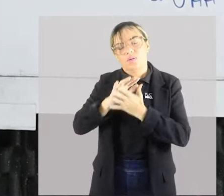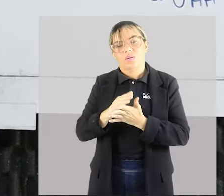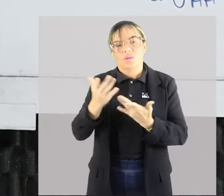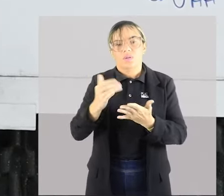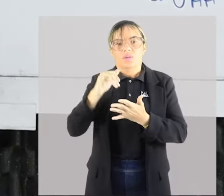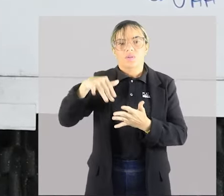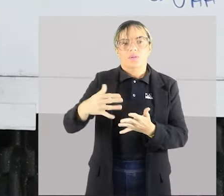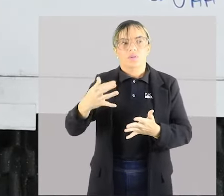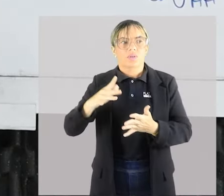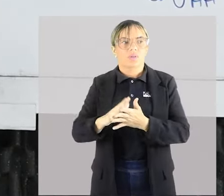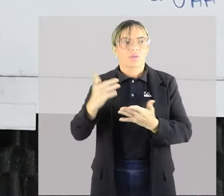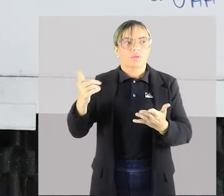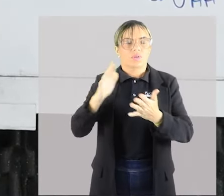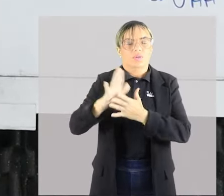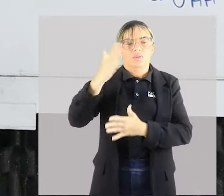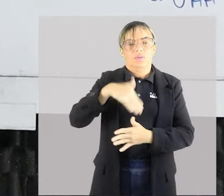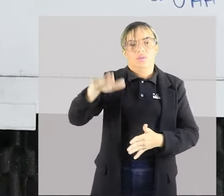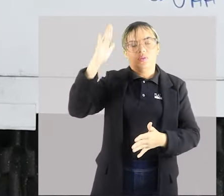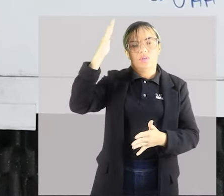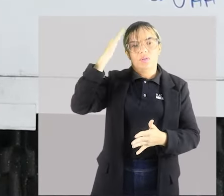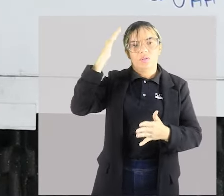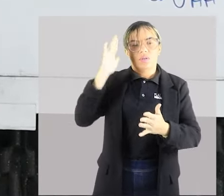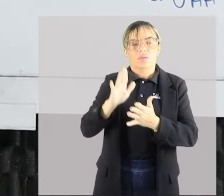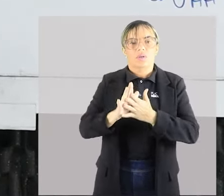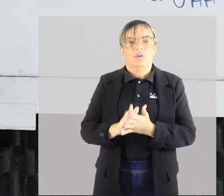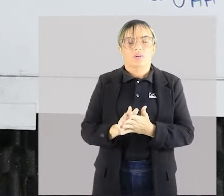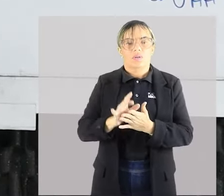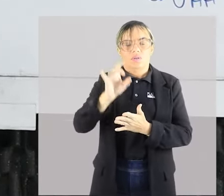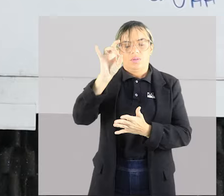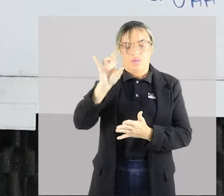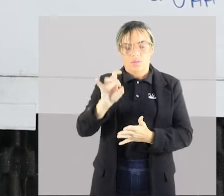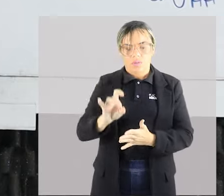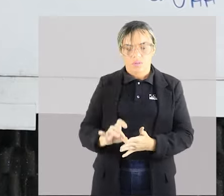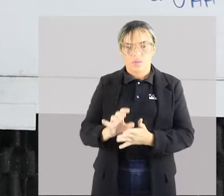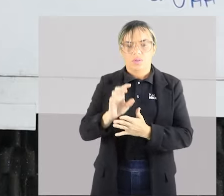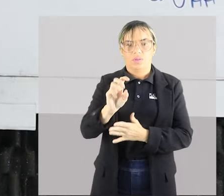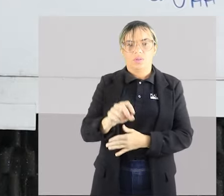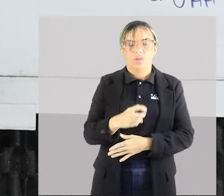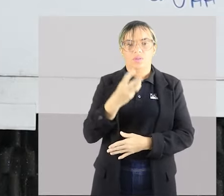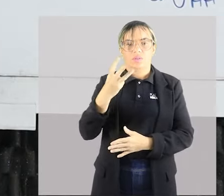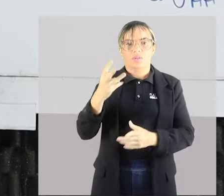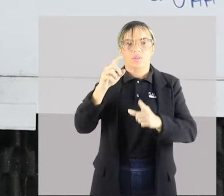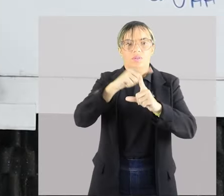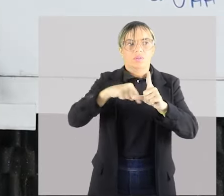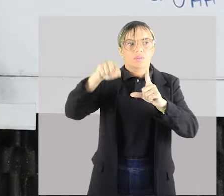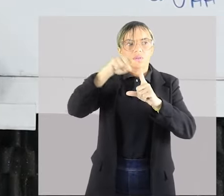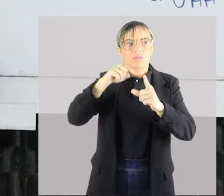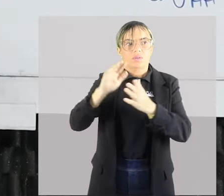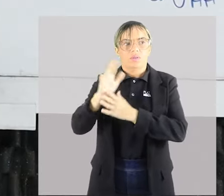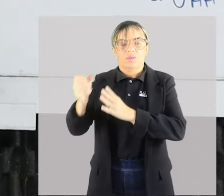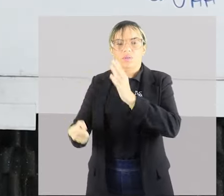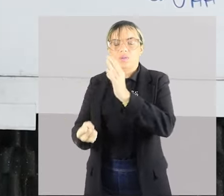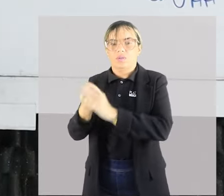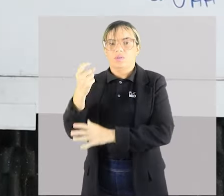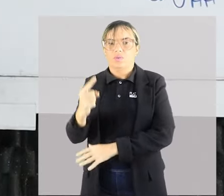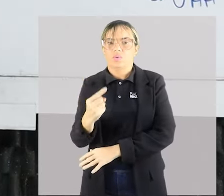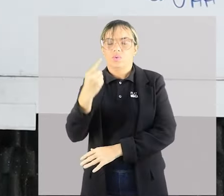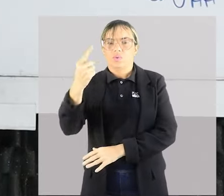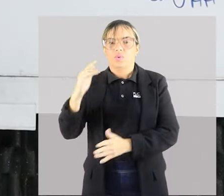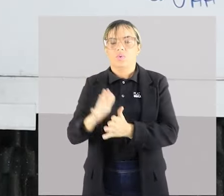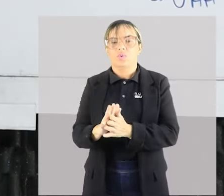entende que a cada trinca Ou seja a cada três letrinhas dessas eu formo um